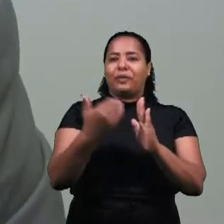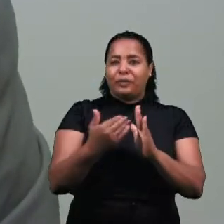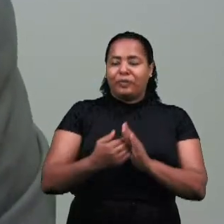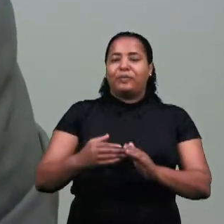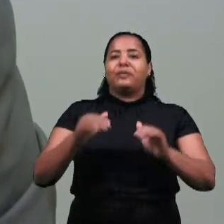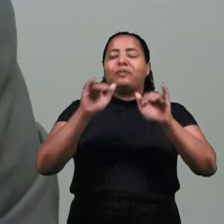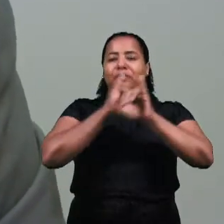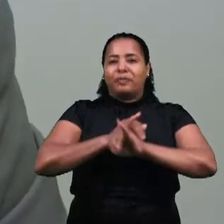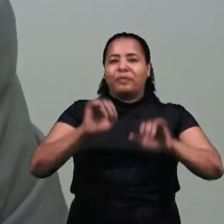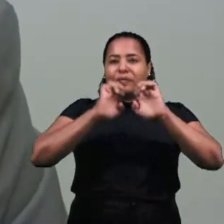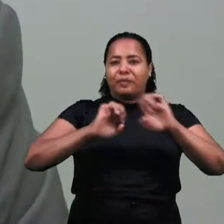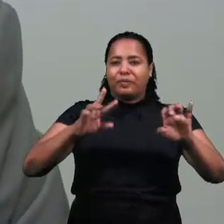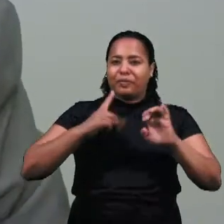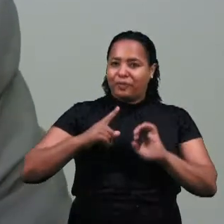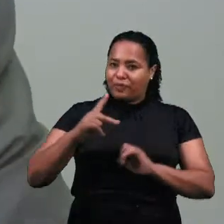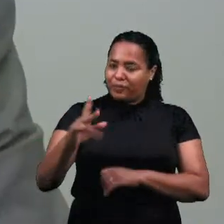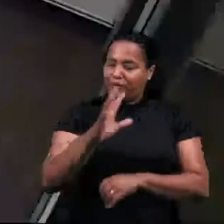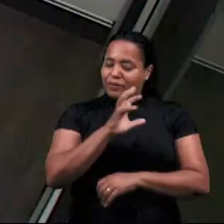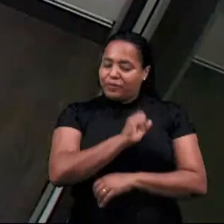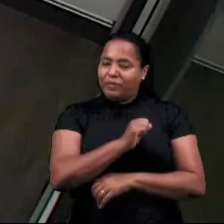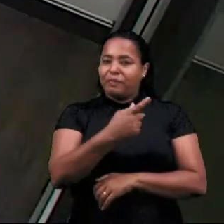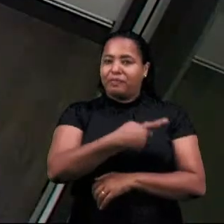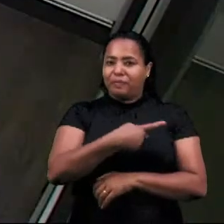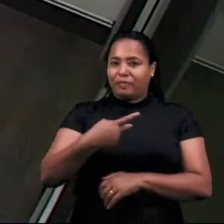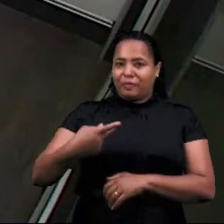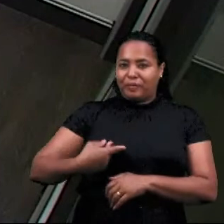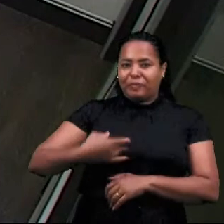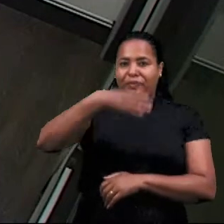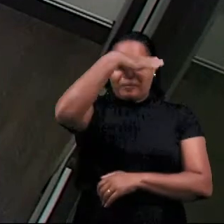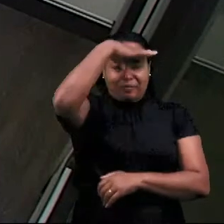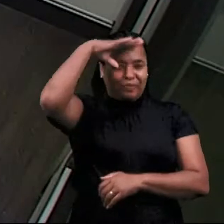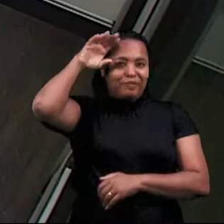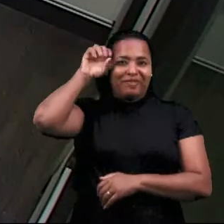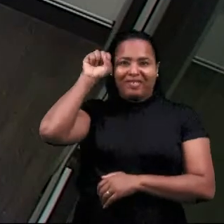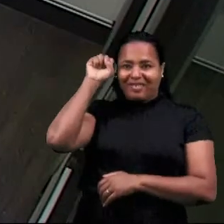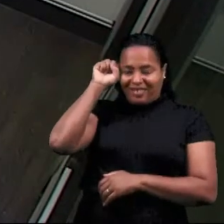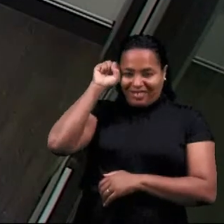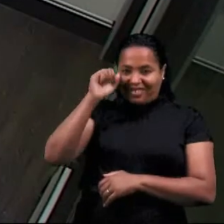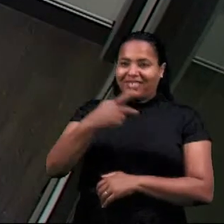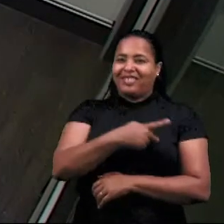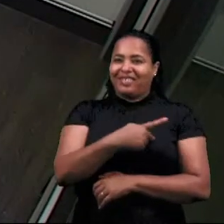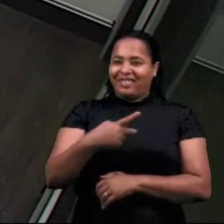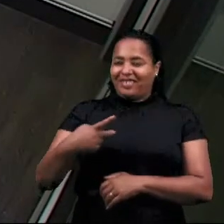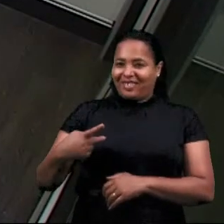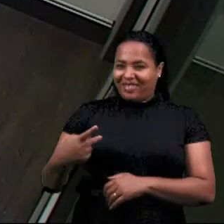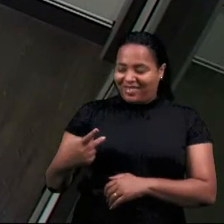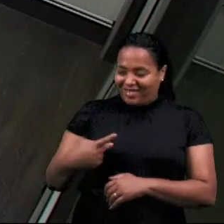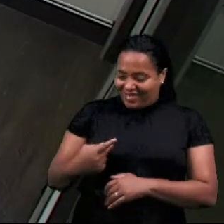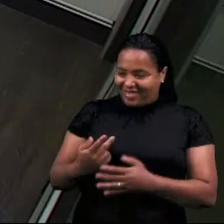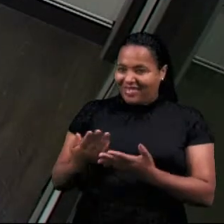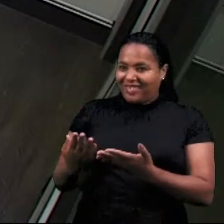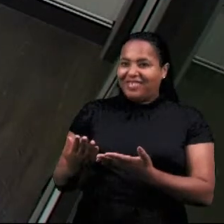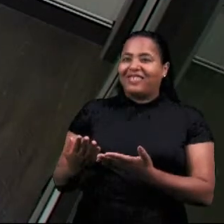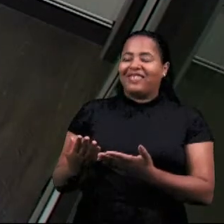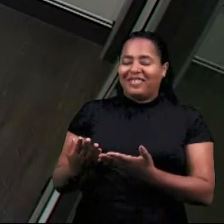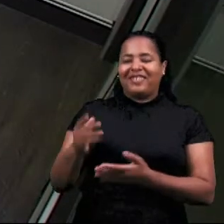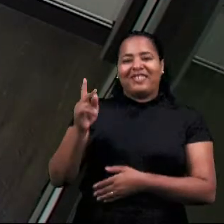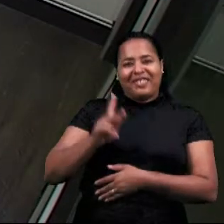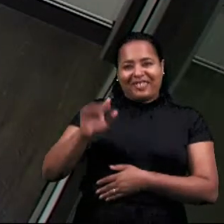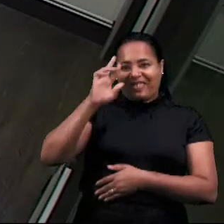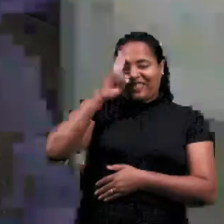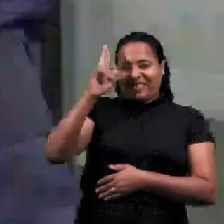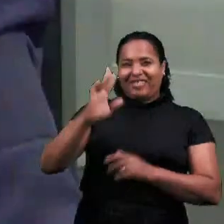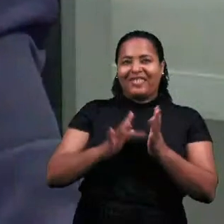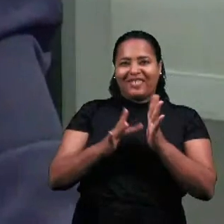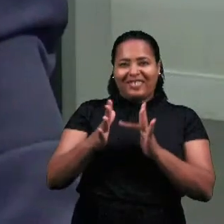Eterno. É o nosso querido pastor Sérgio Souza. Pastor, quero cumprimentar ao senhor com a paz do Senhor Jesus. A paz